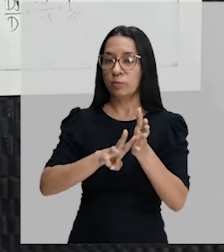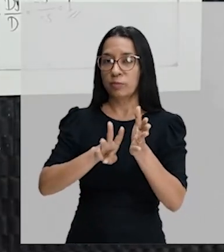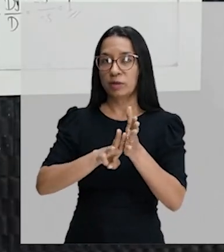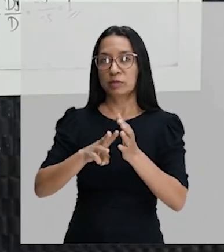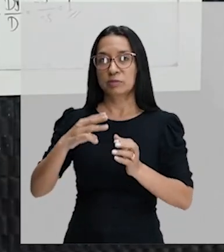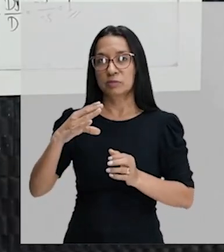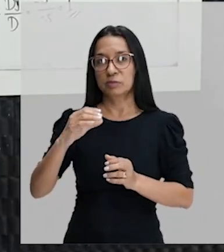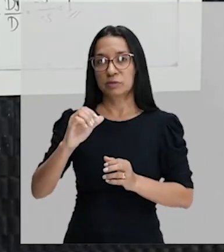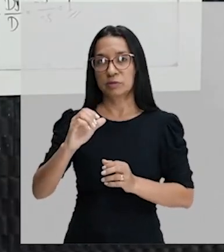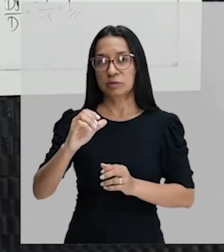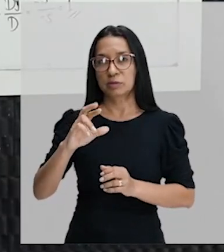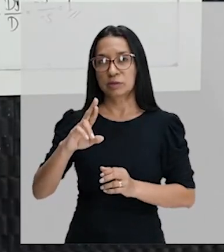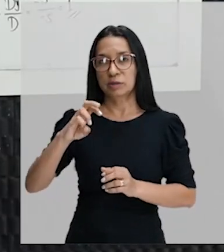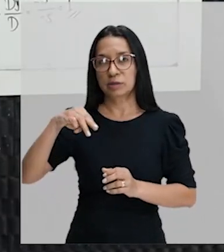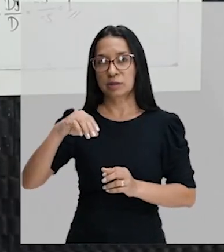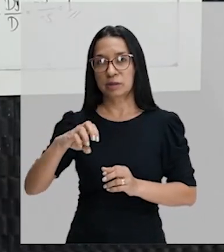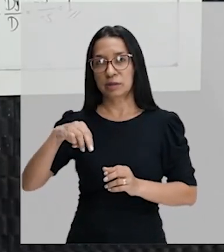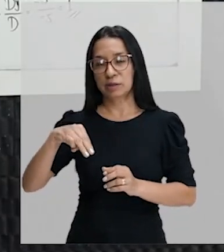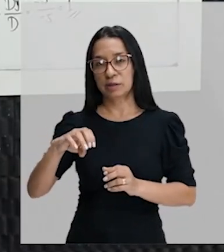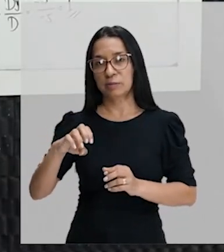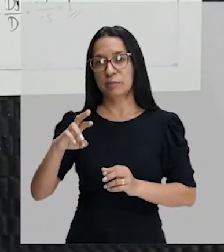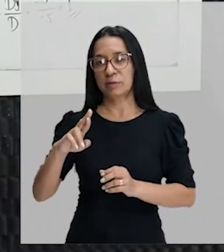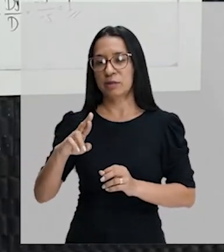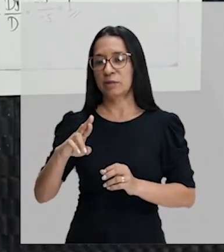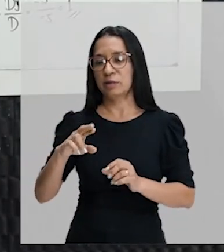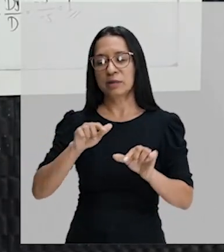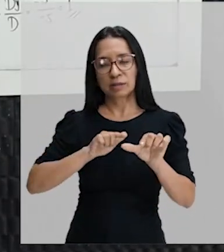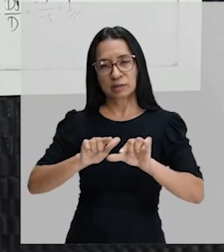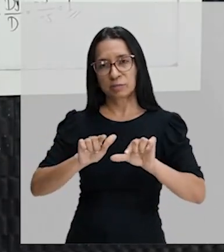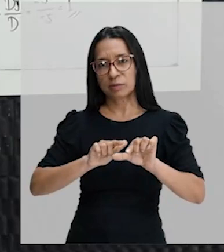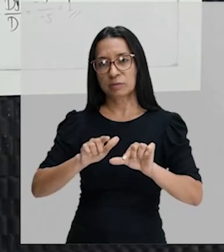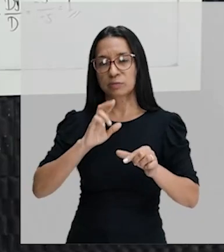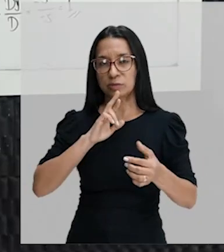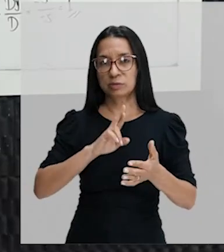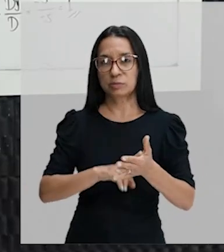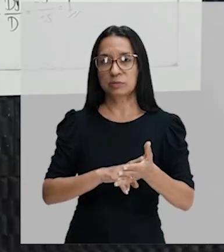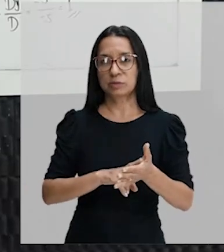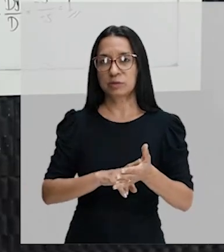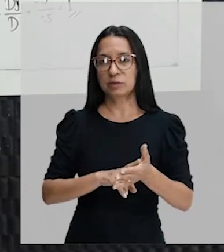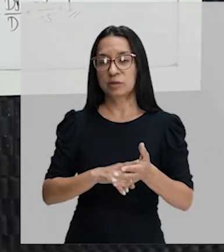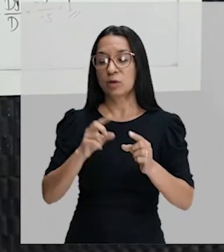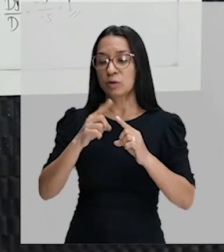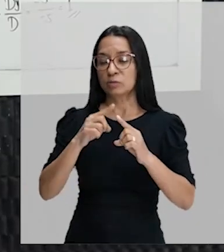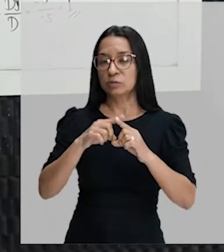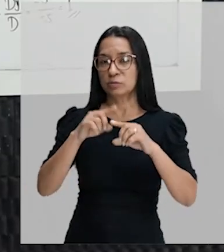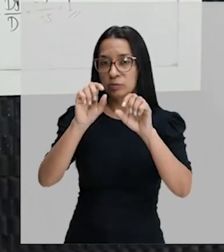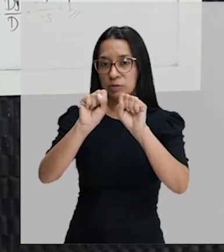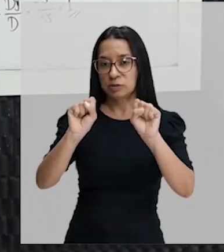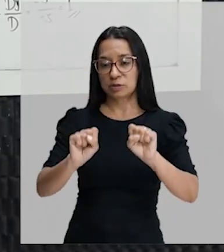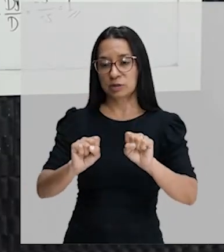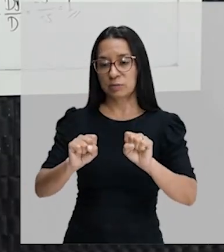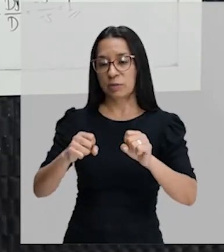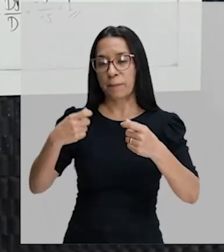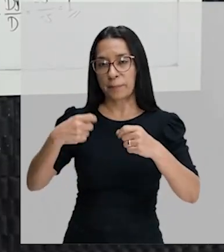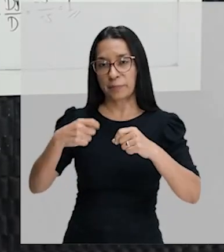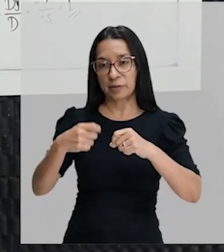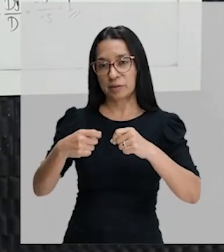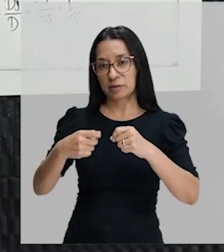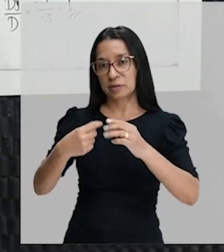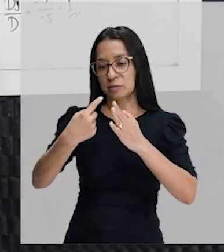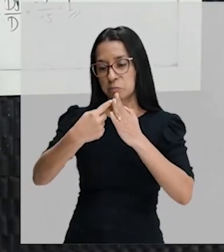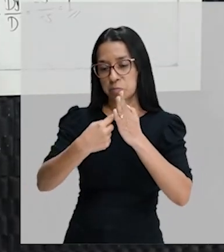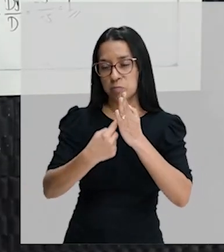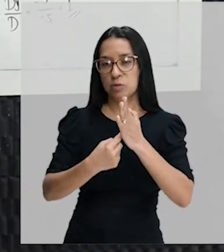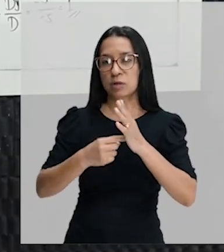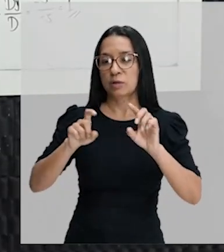de resolução. Às vezes, esse tipo de sistema é melhor você fazer um programa no computador. Mas existem outros métodos, que é o